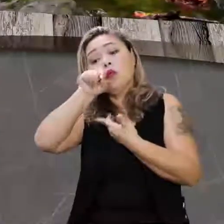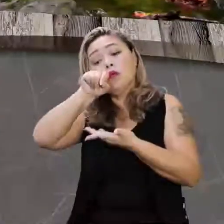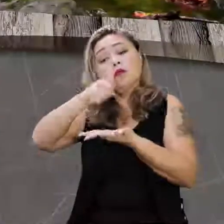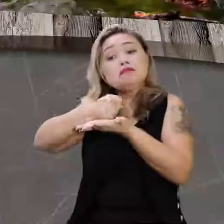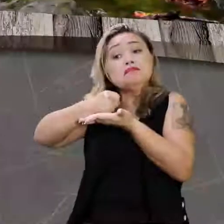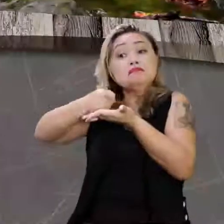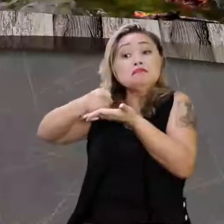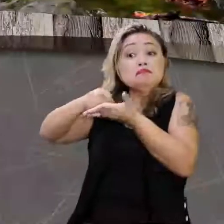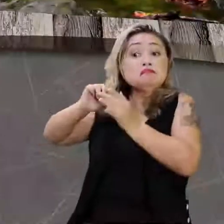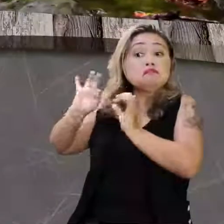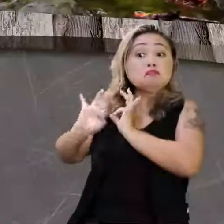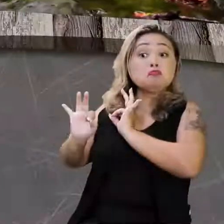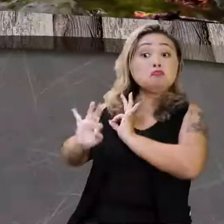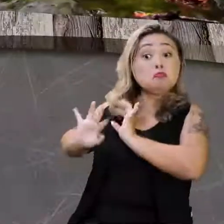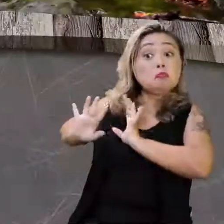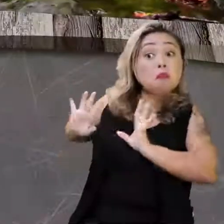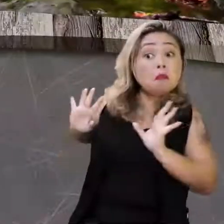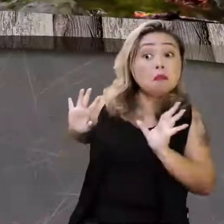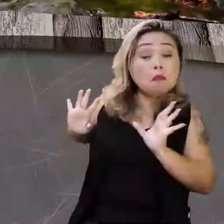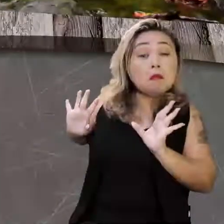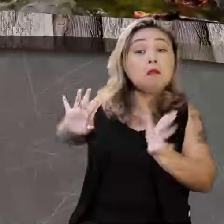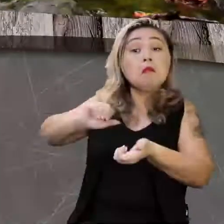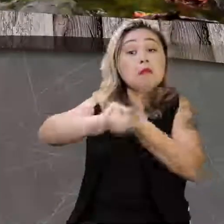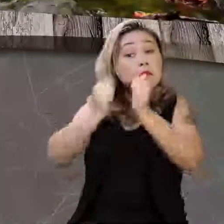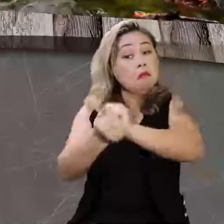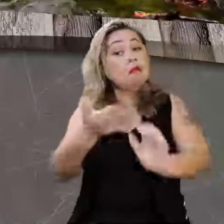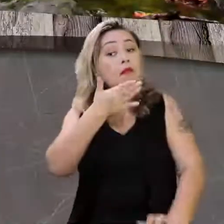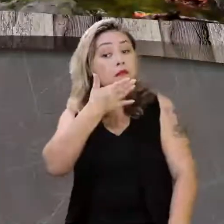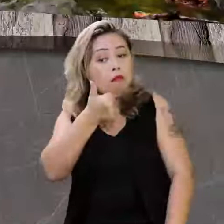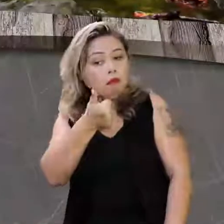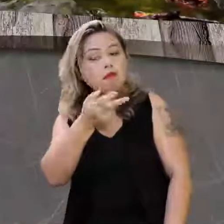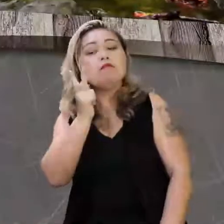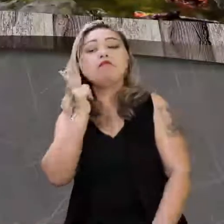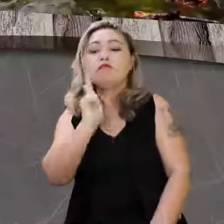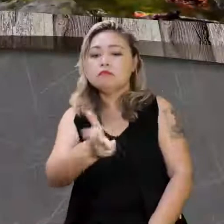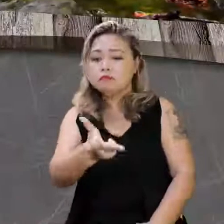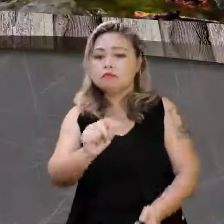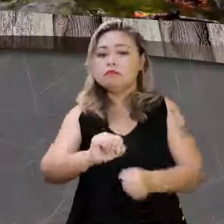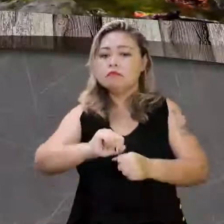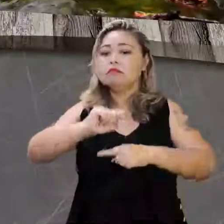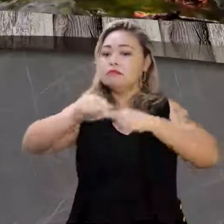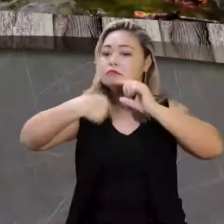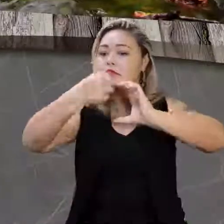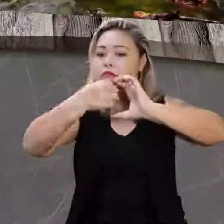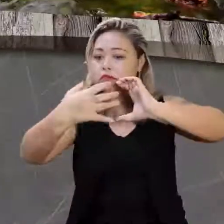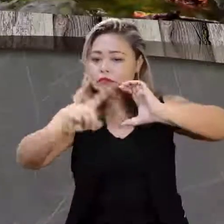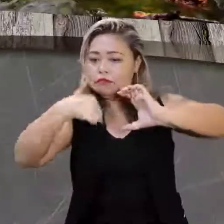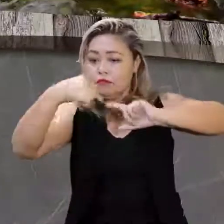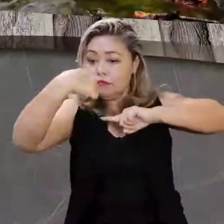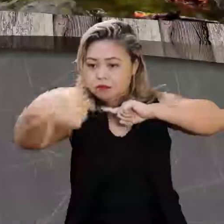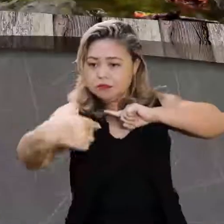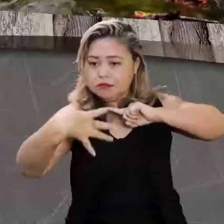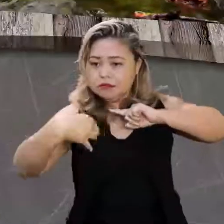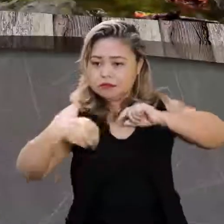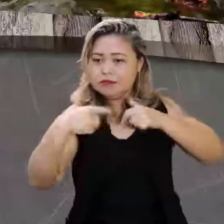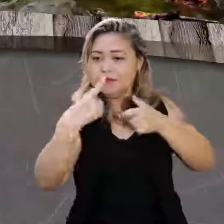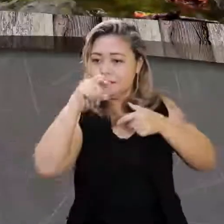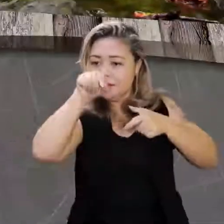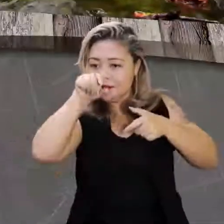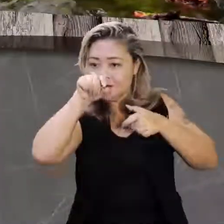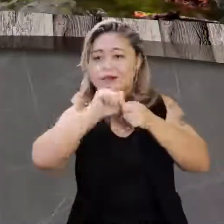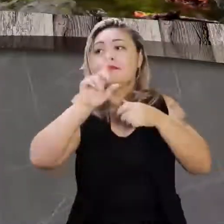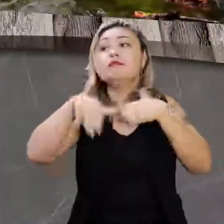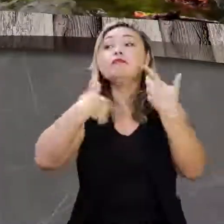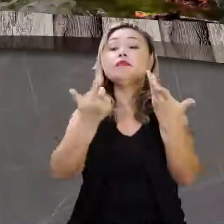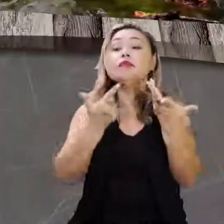existir, tá? Adaptou melhor, vai permanecer, e isso vai ser passado para os descendentes. Aí vai chegar o